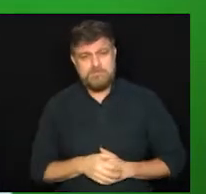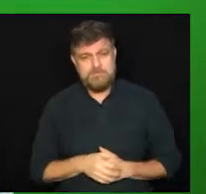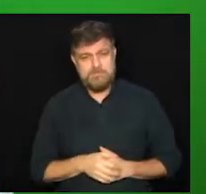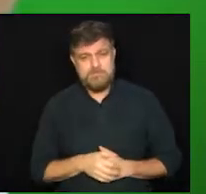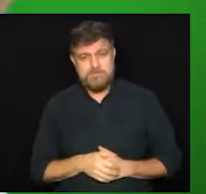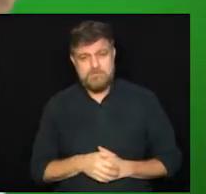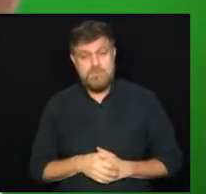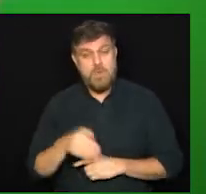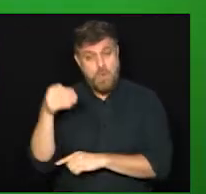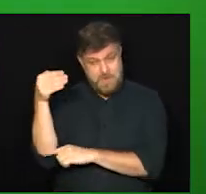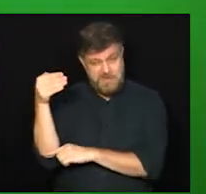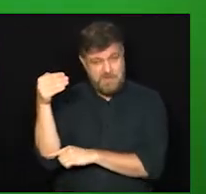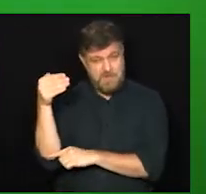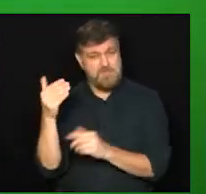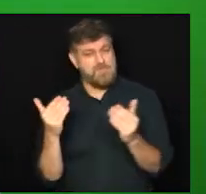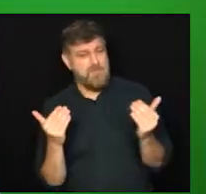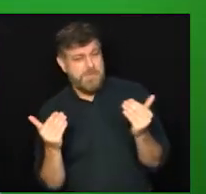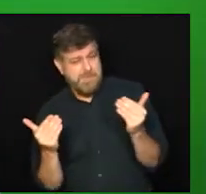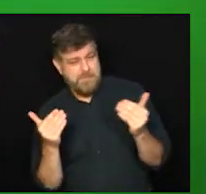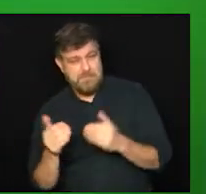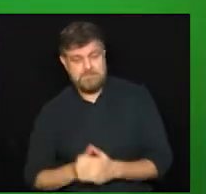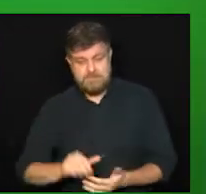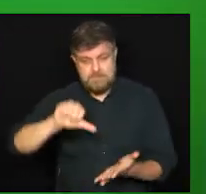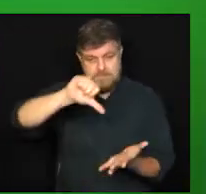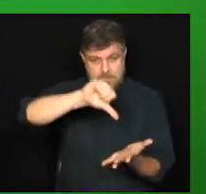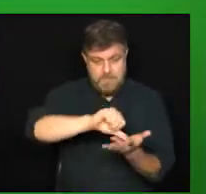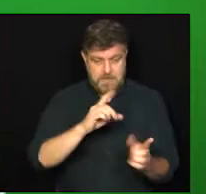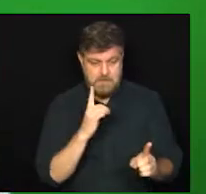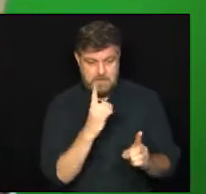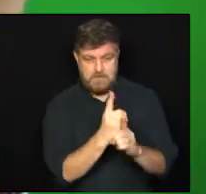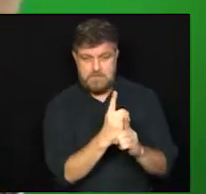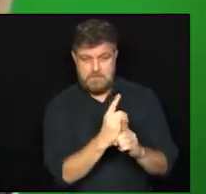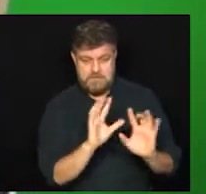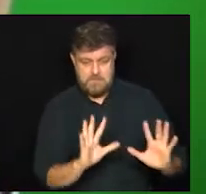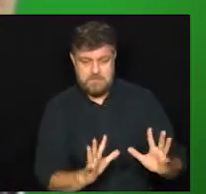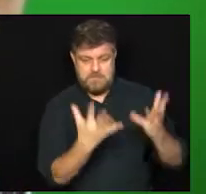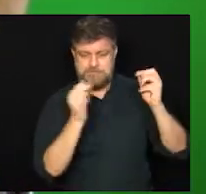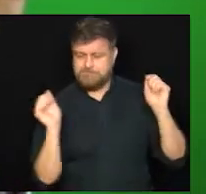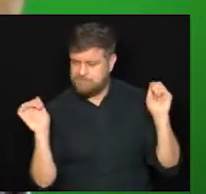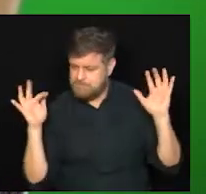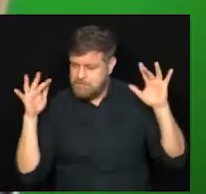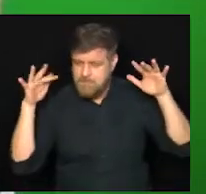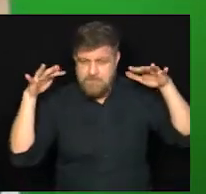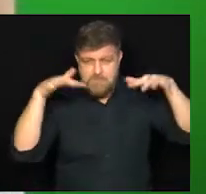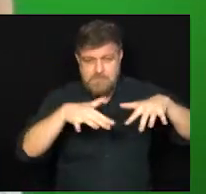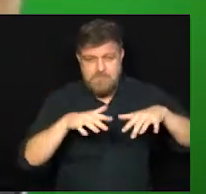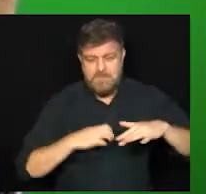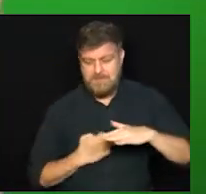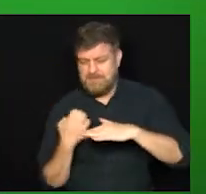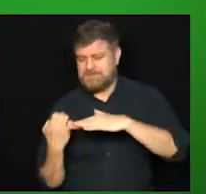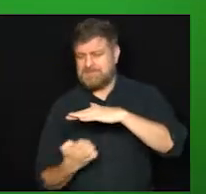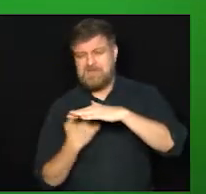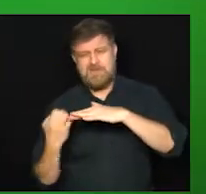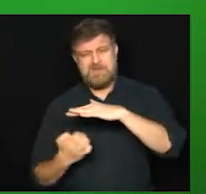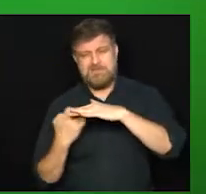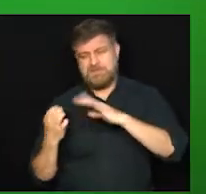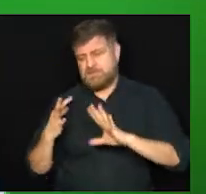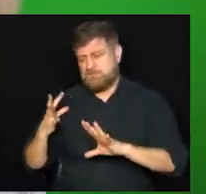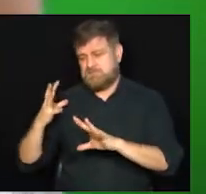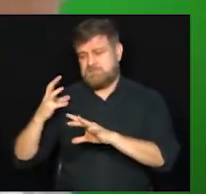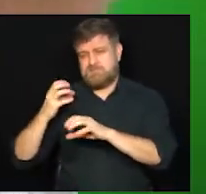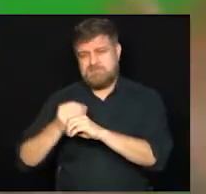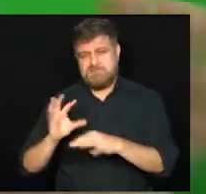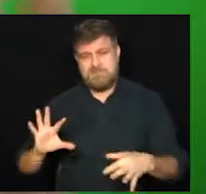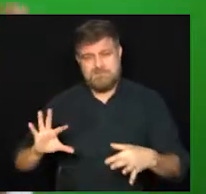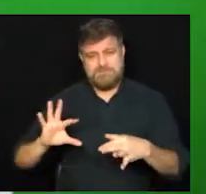de hotelaria, o setor de eventos, que engloba centenas de empresas, centenas, desde o